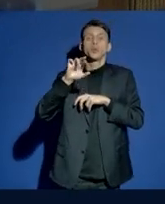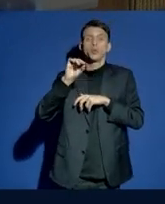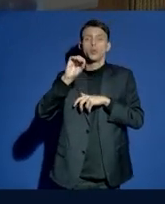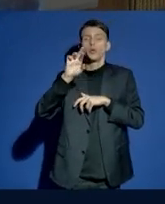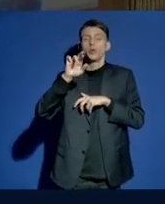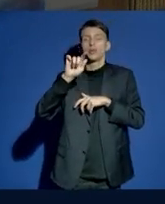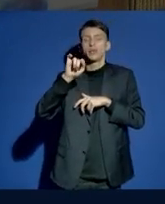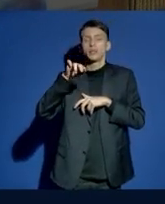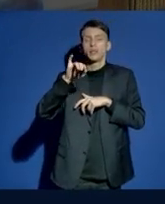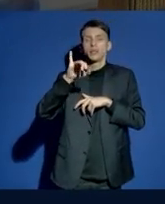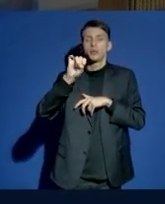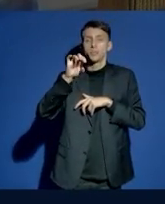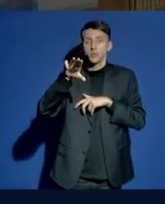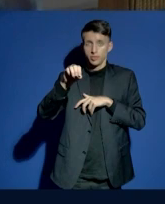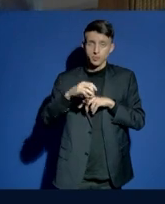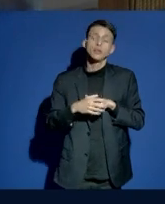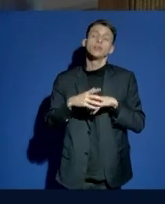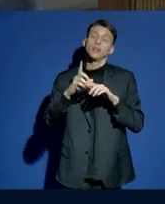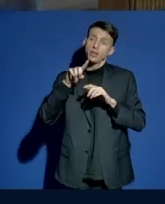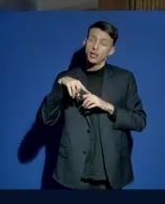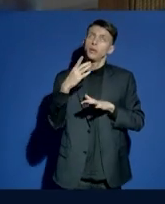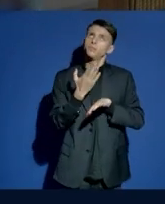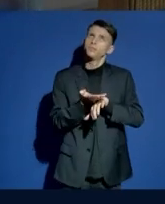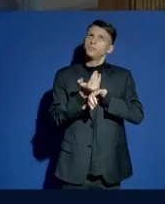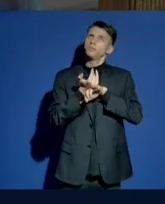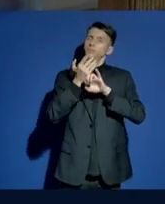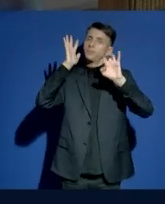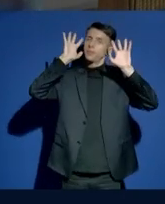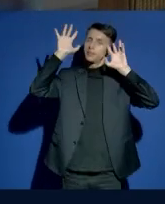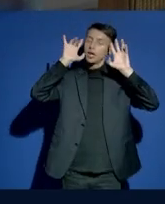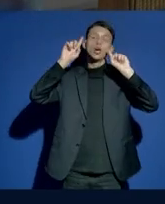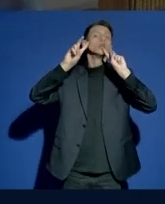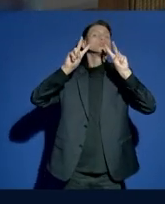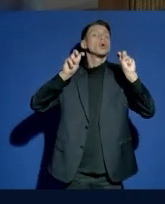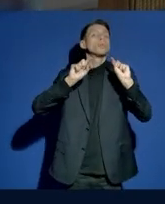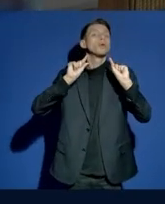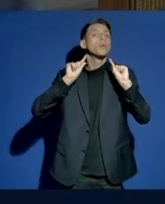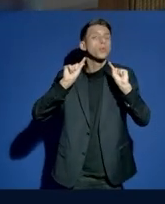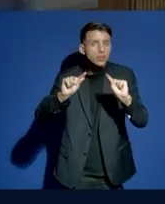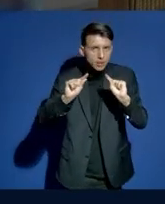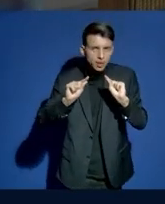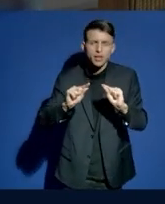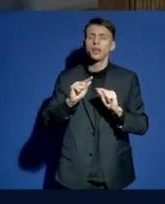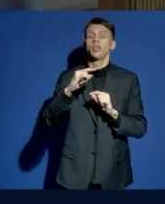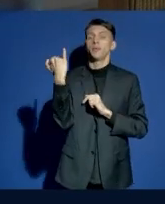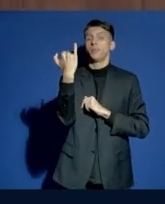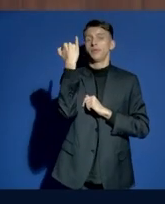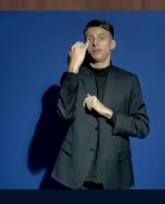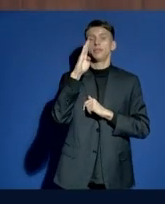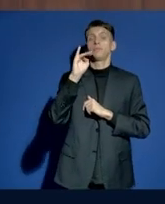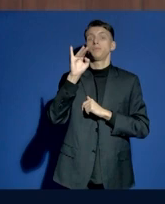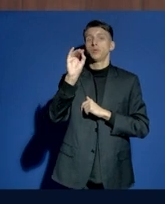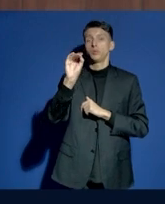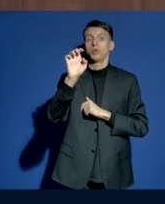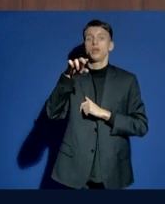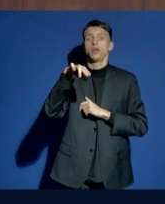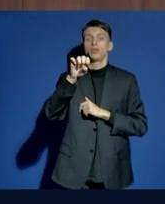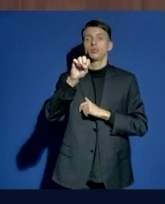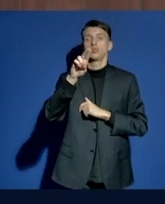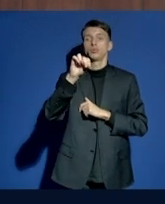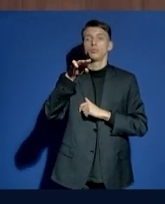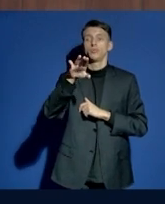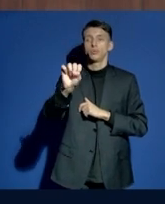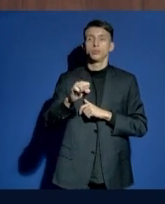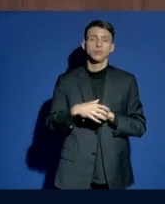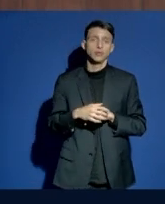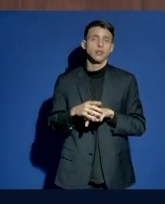pena retroceder um pouco e a gente ter uma noção da importância desses bioinsumos, que eu resumidamente aqui